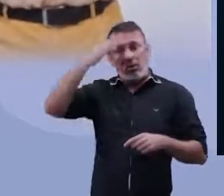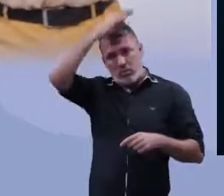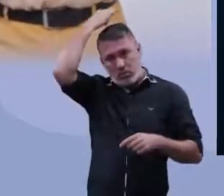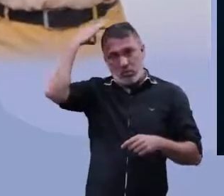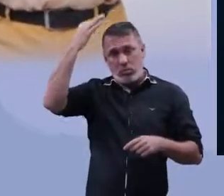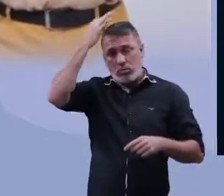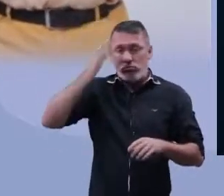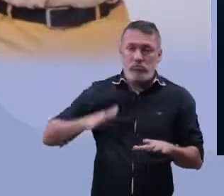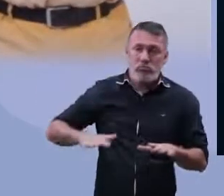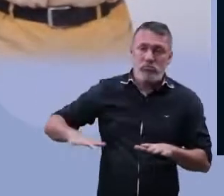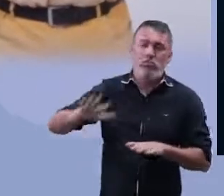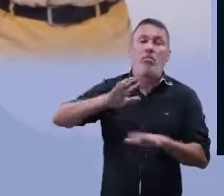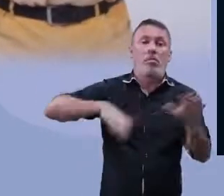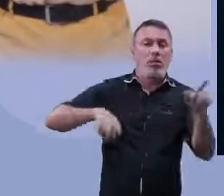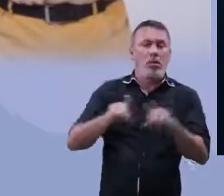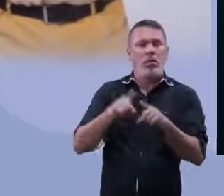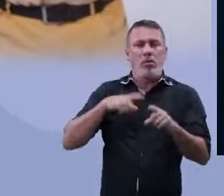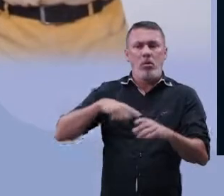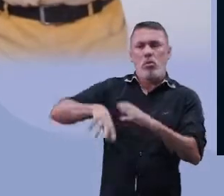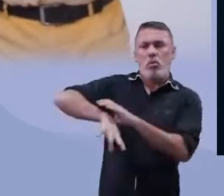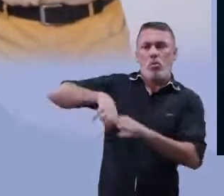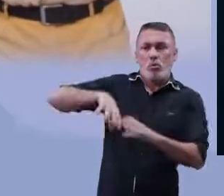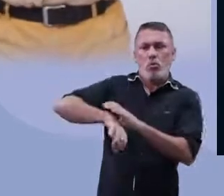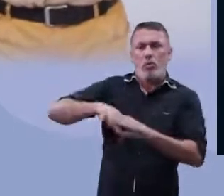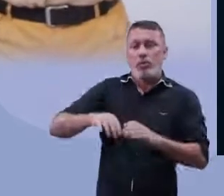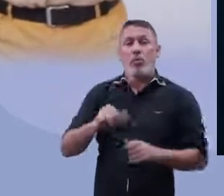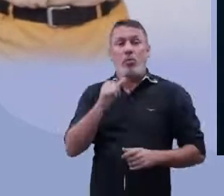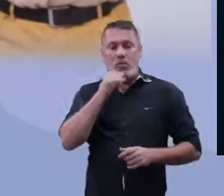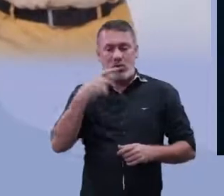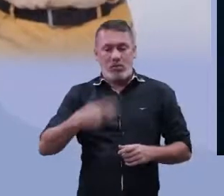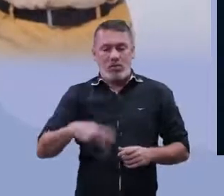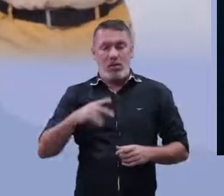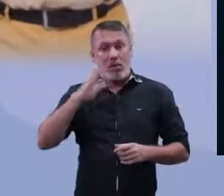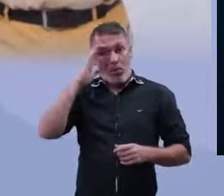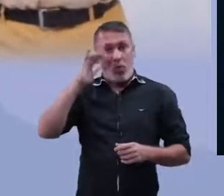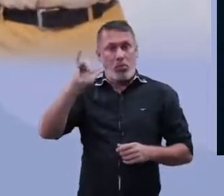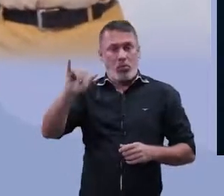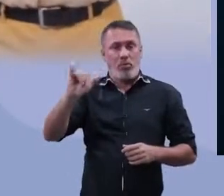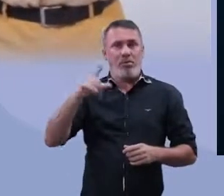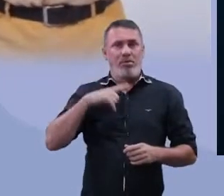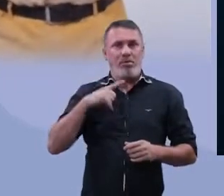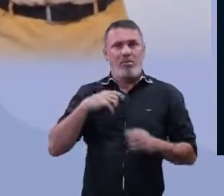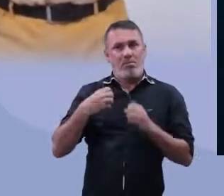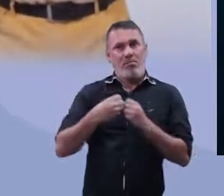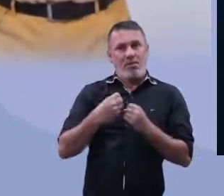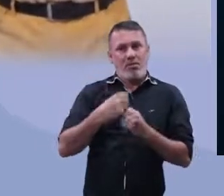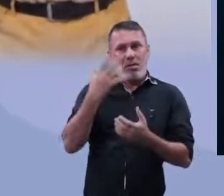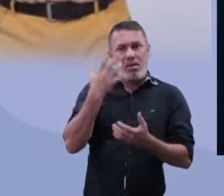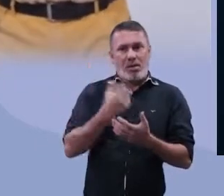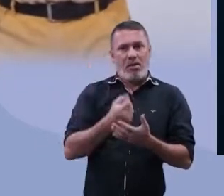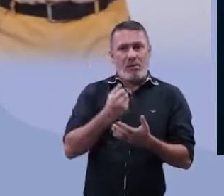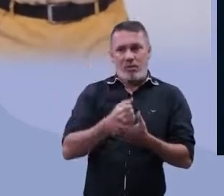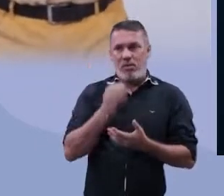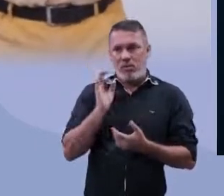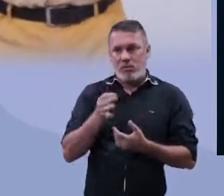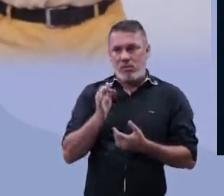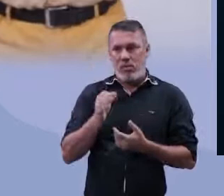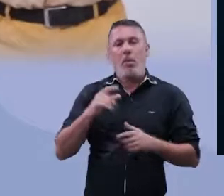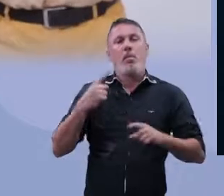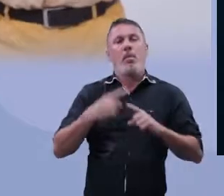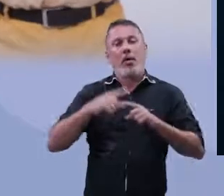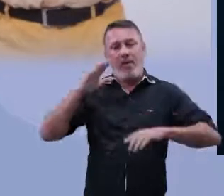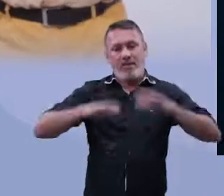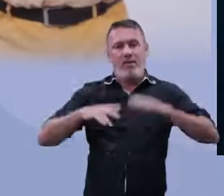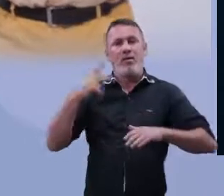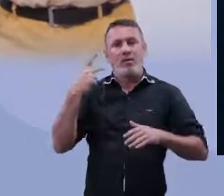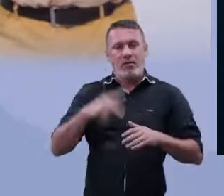Né. Diga-se de passagem, né, estamos gravando aqui próximo do aeroporto de Vitória e constantemente nossas gravações param, pois